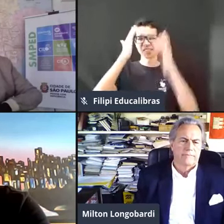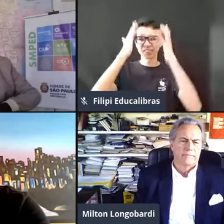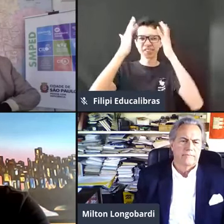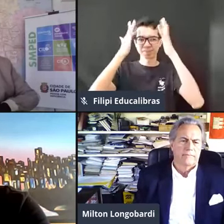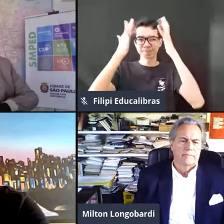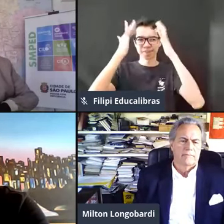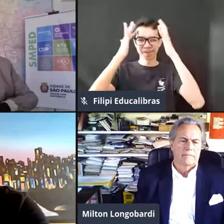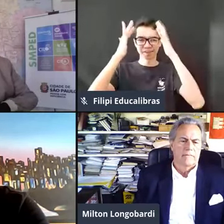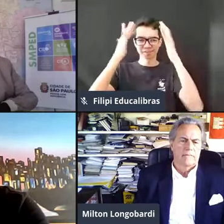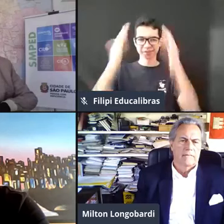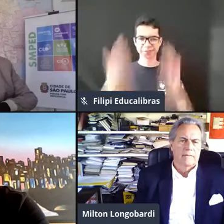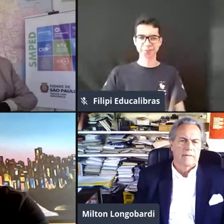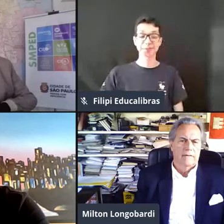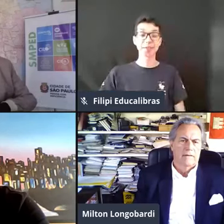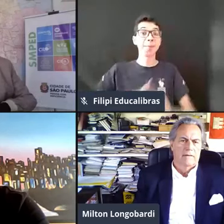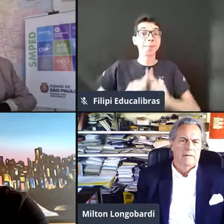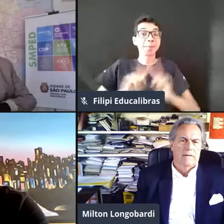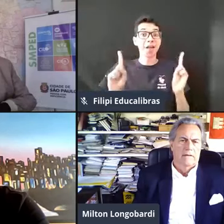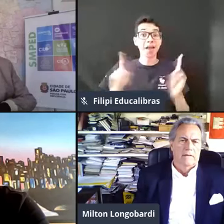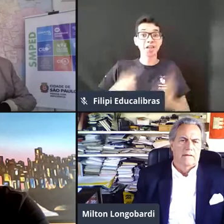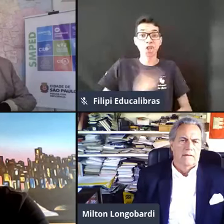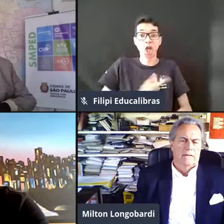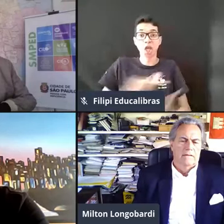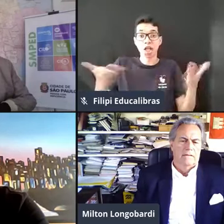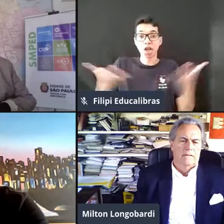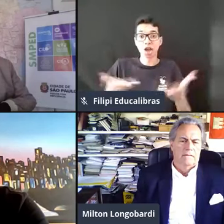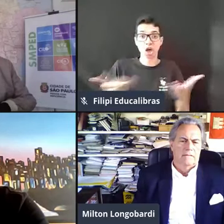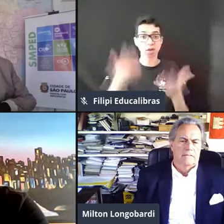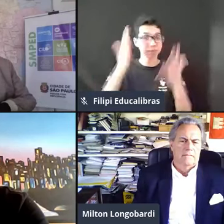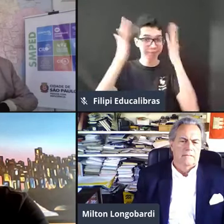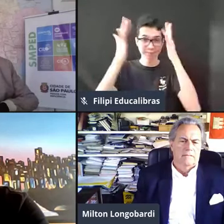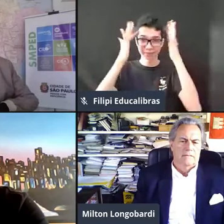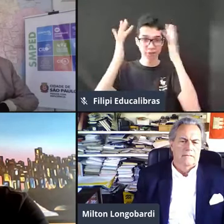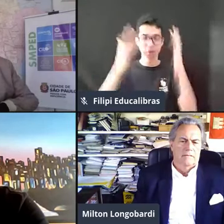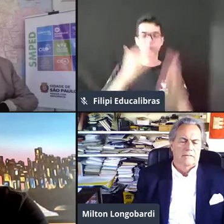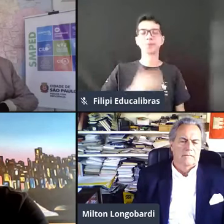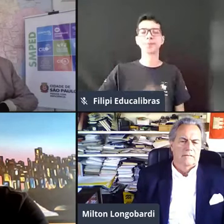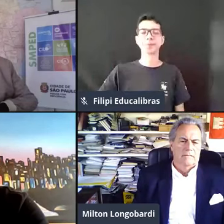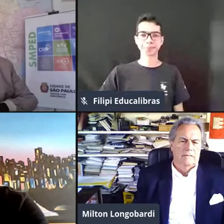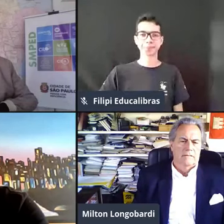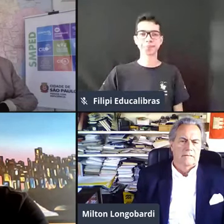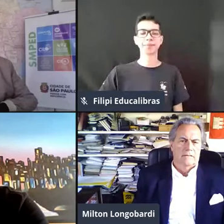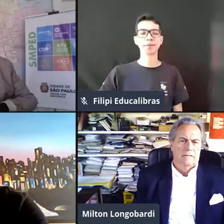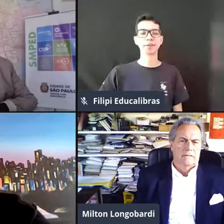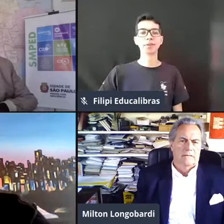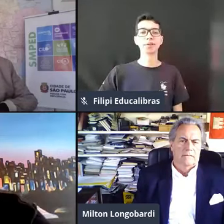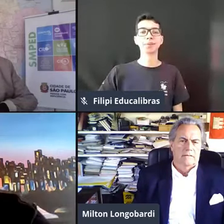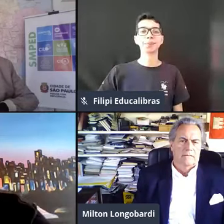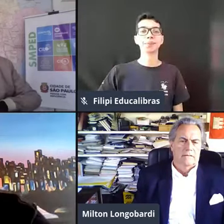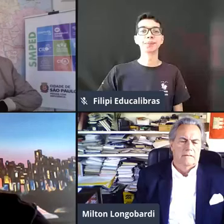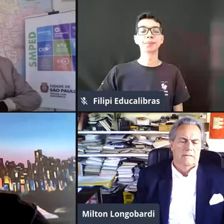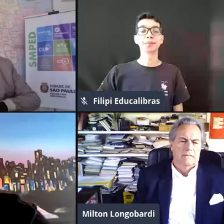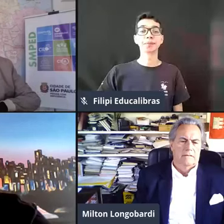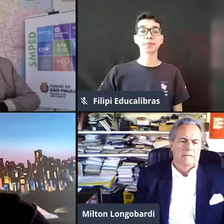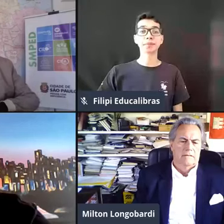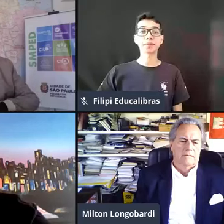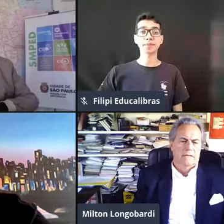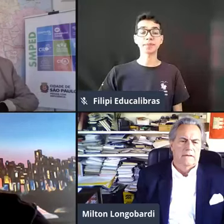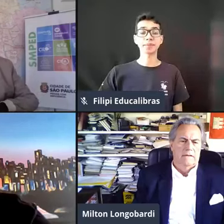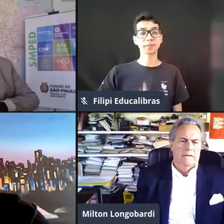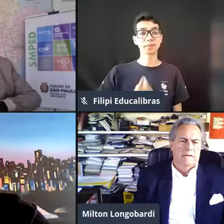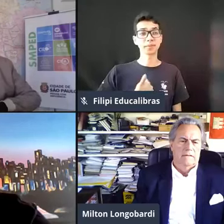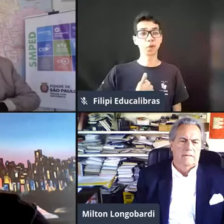uma catástrofe para muita gente. E que é importante a gente